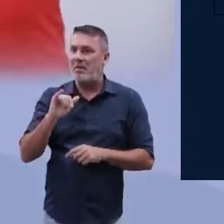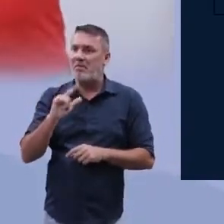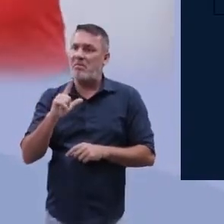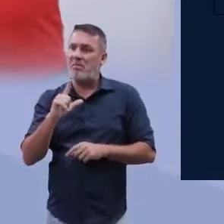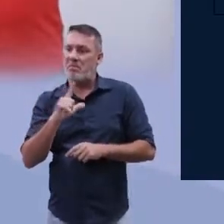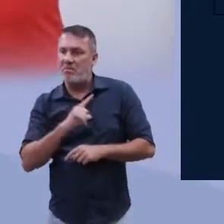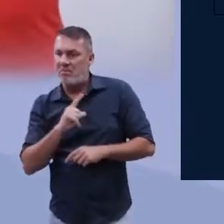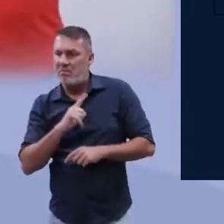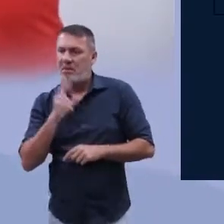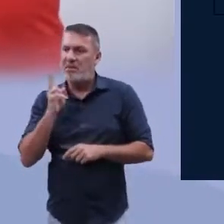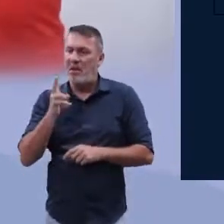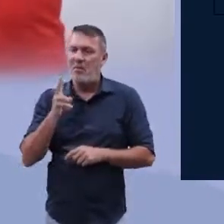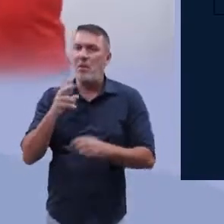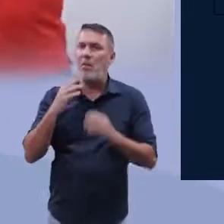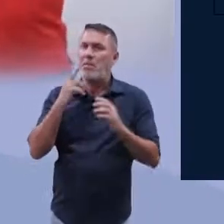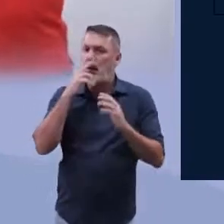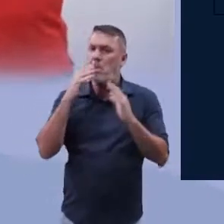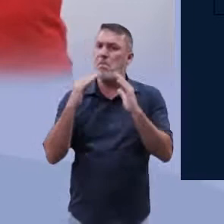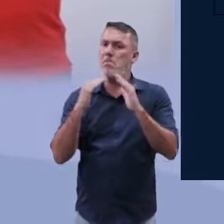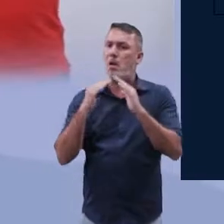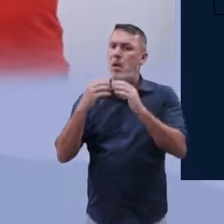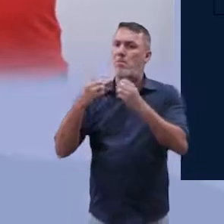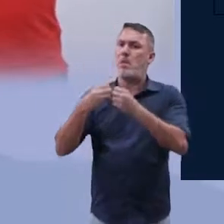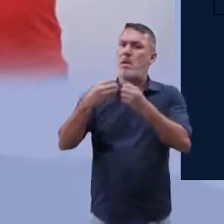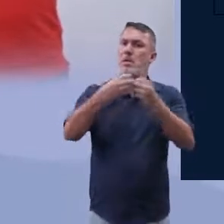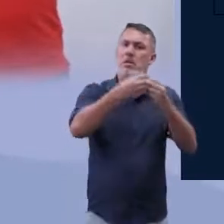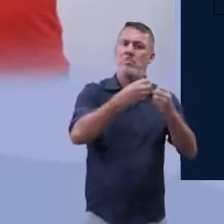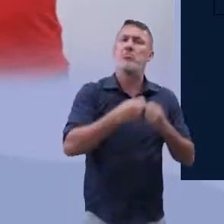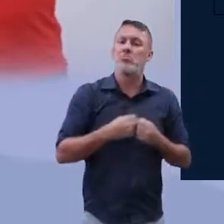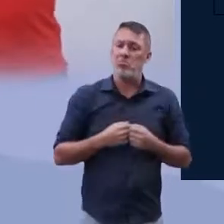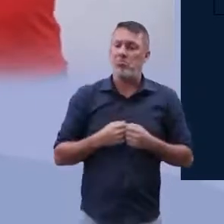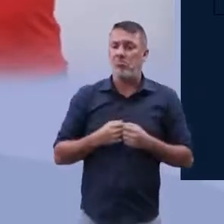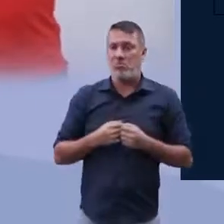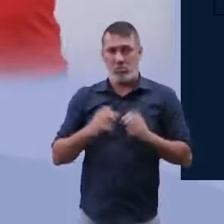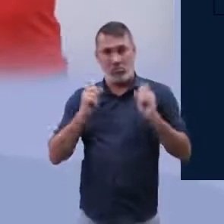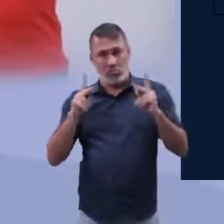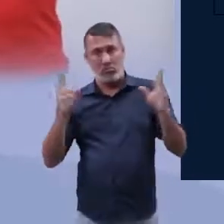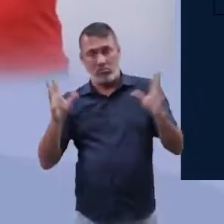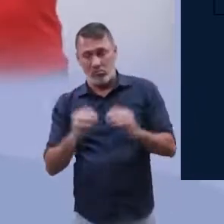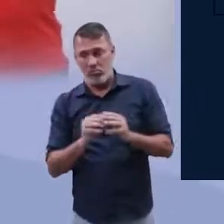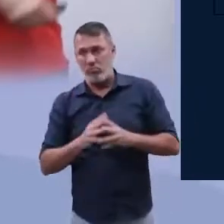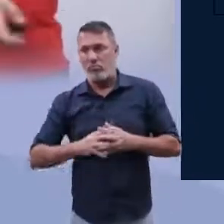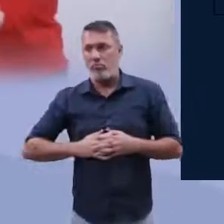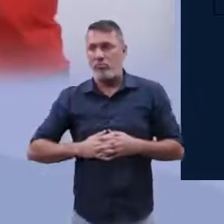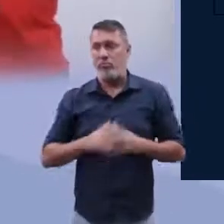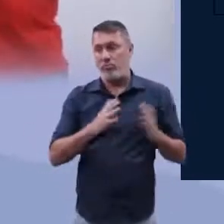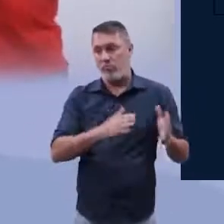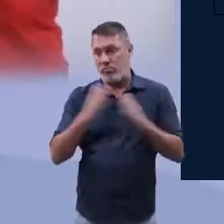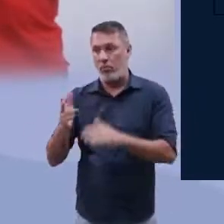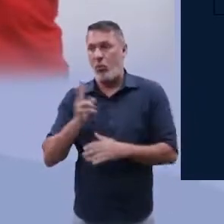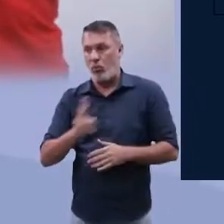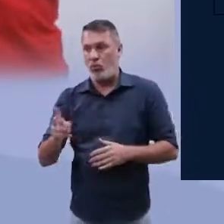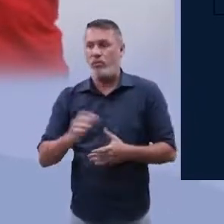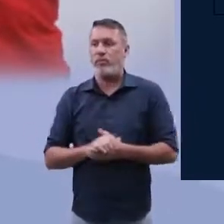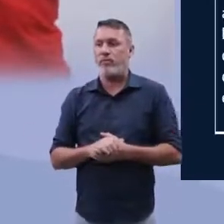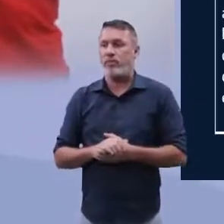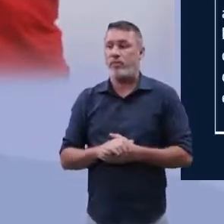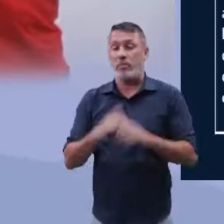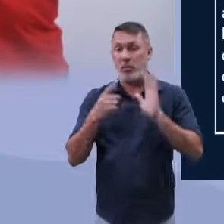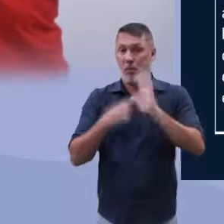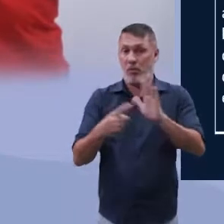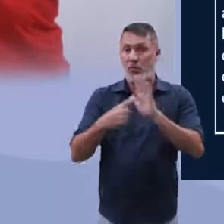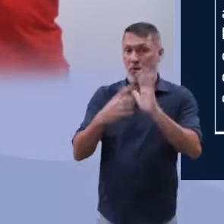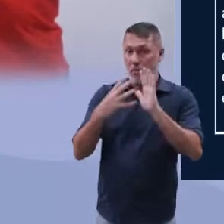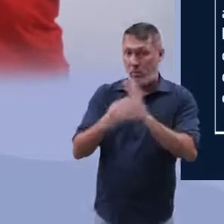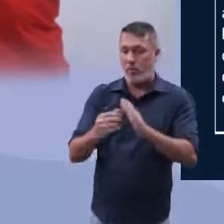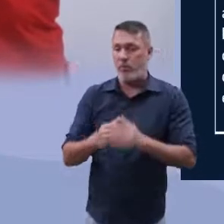ele deve morar aqui. Sempre vejo ele por perto aqui. He must live near here. Beleza? Então vamos continuar com